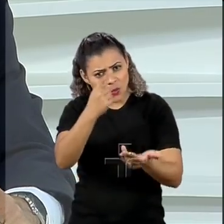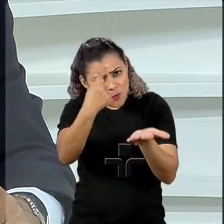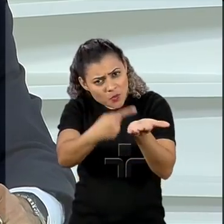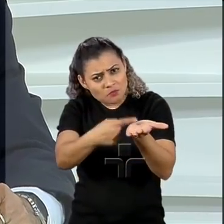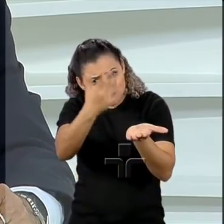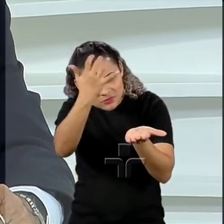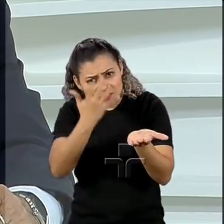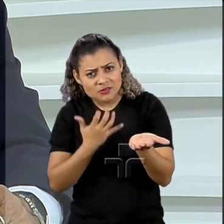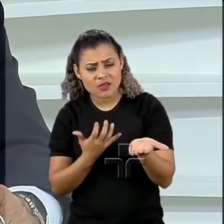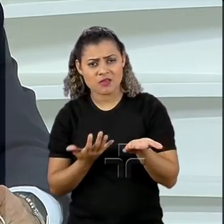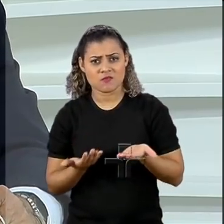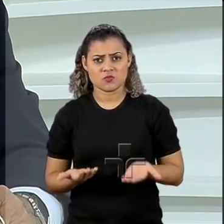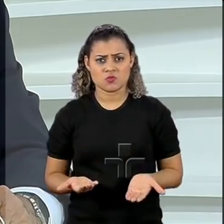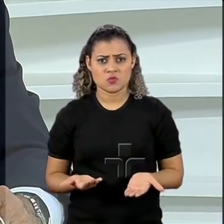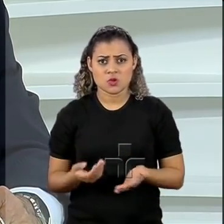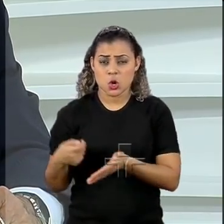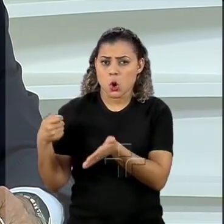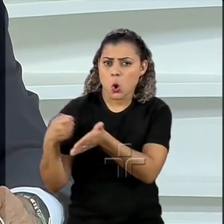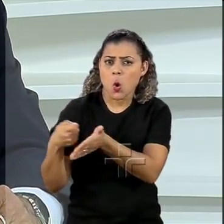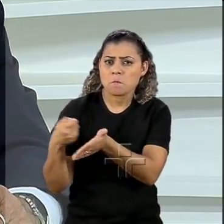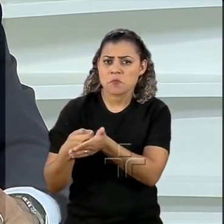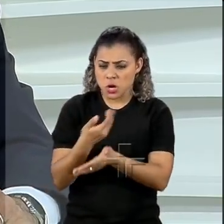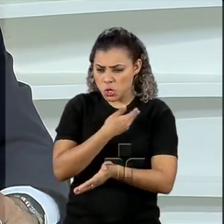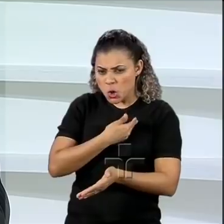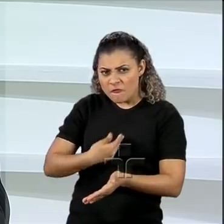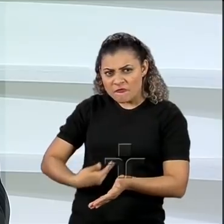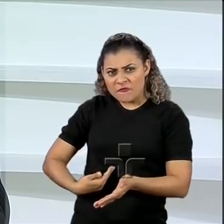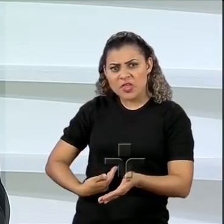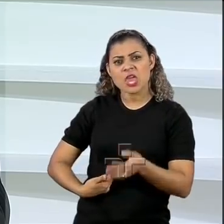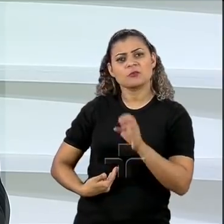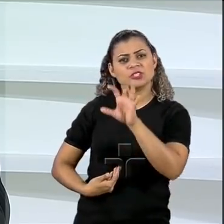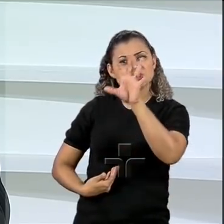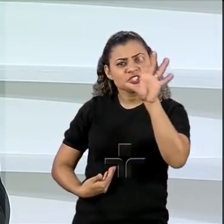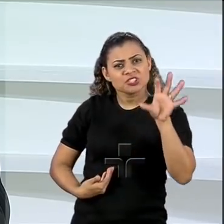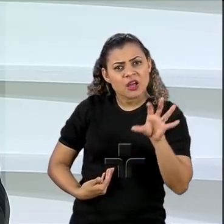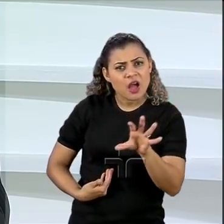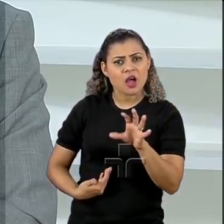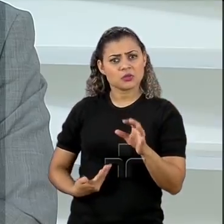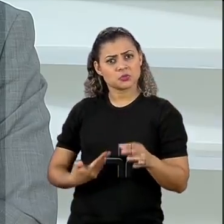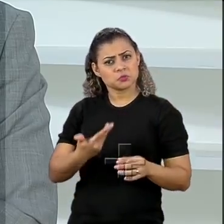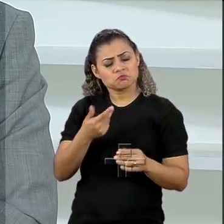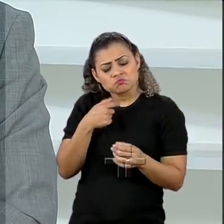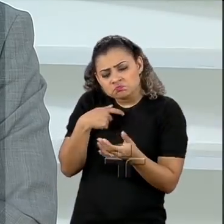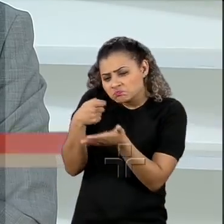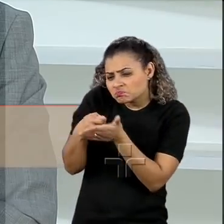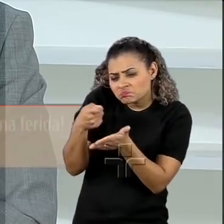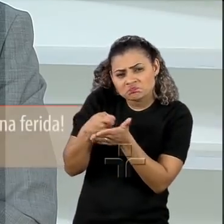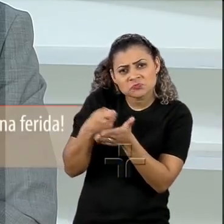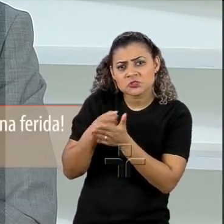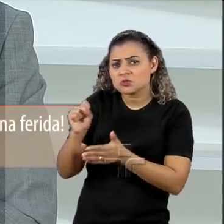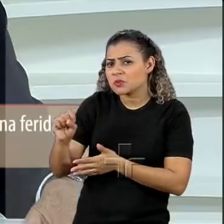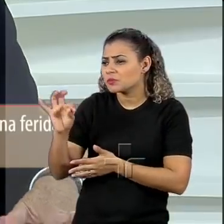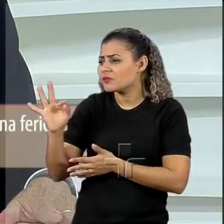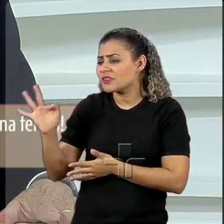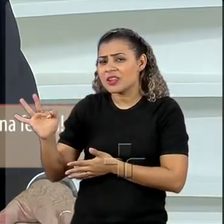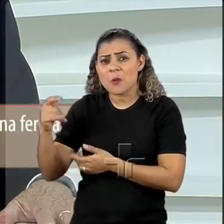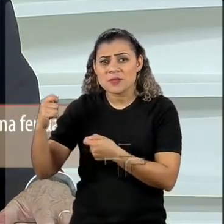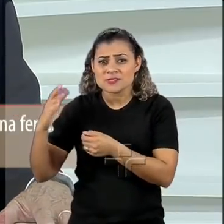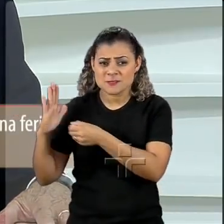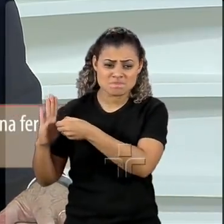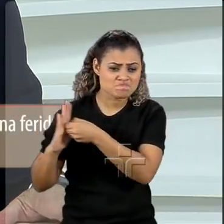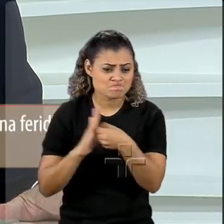maneira séria, cobrando dos governos estaduais atuações e enfrentando isto.